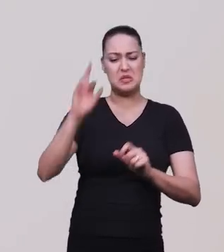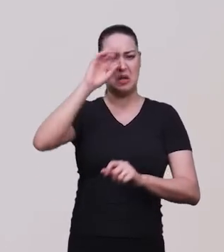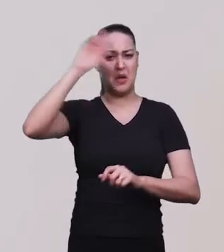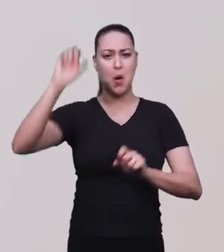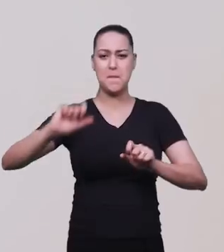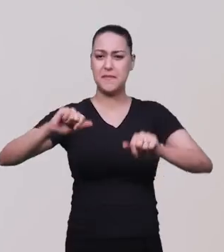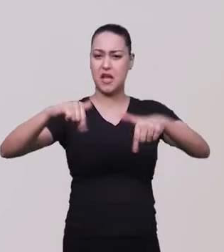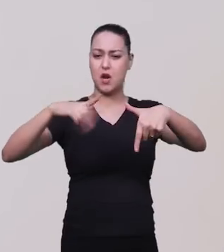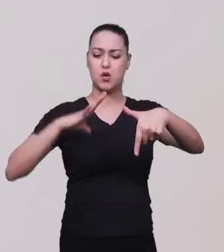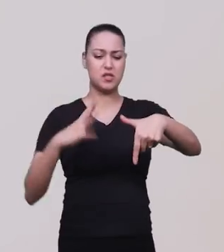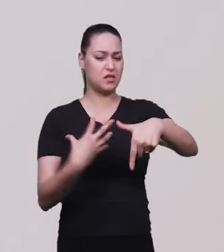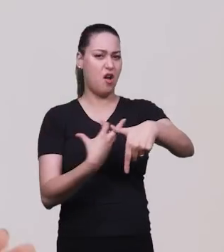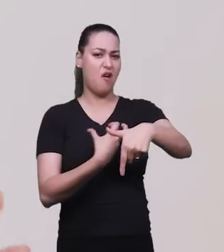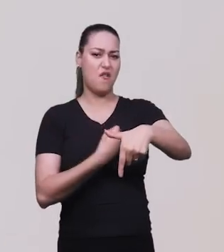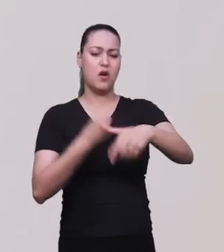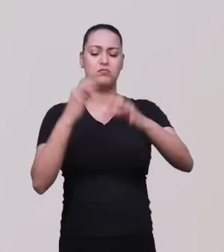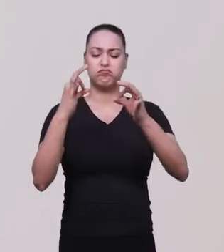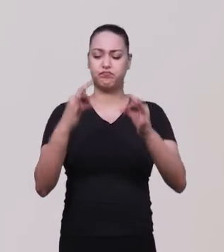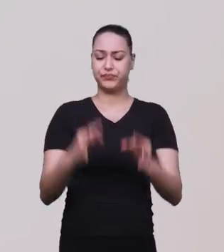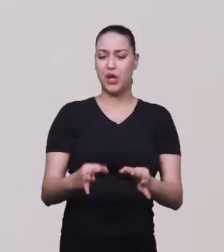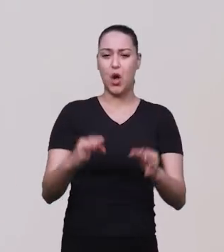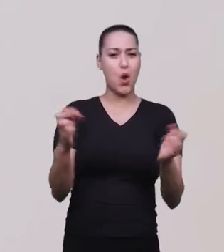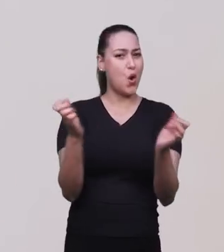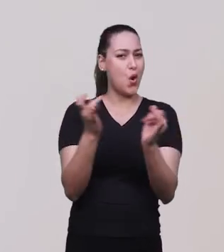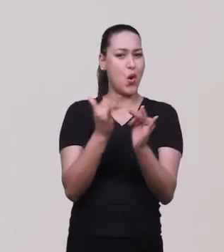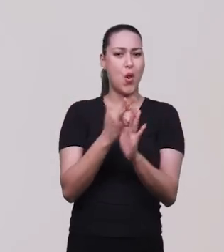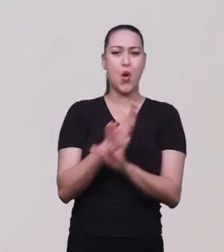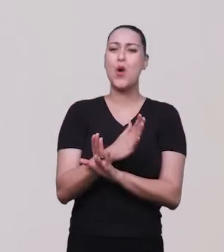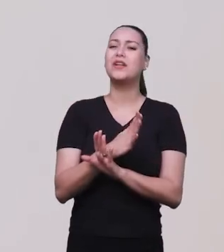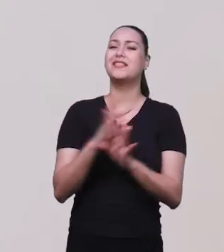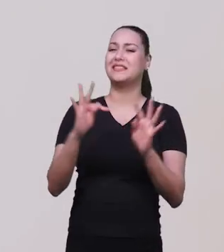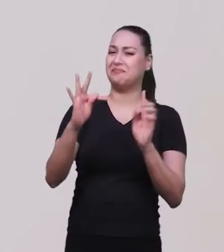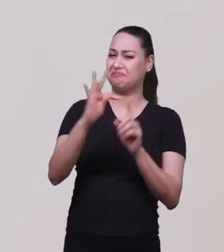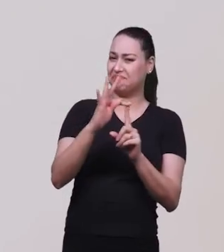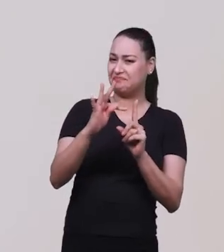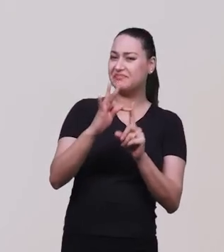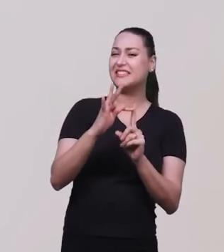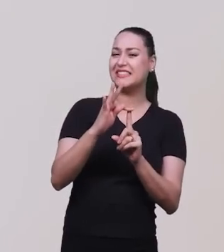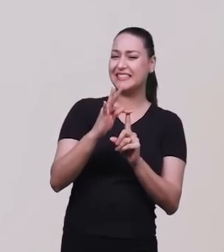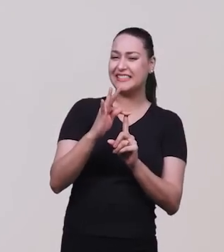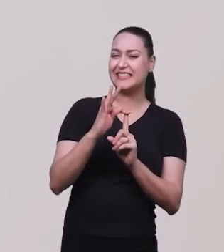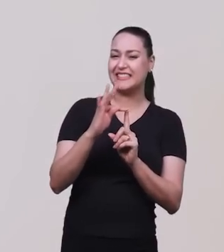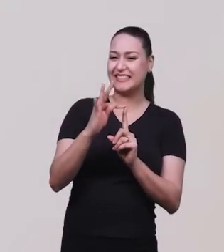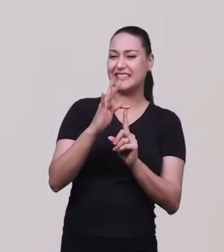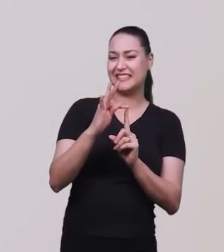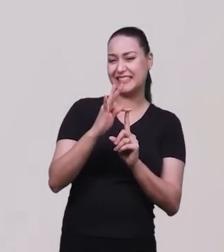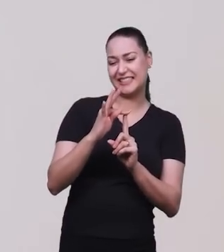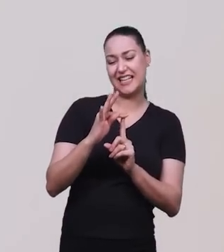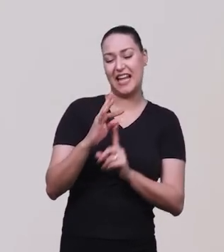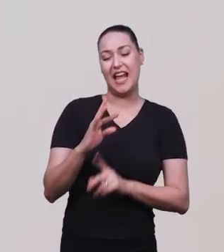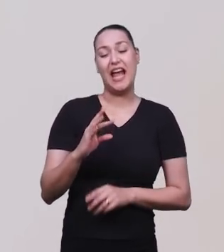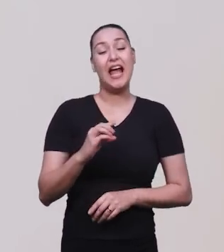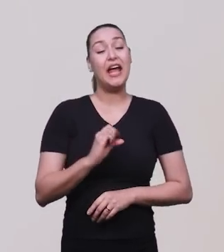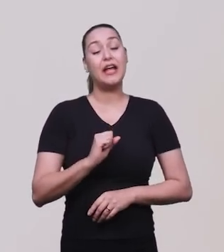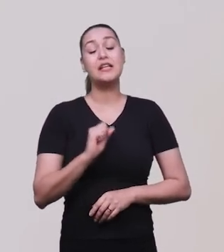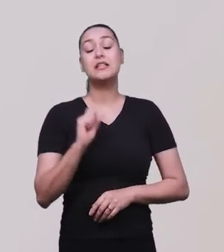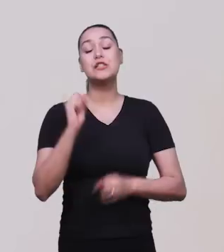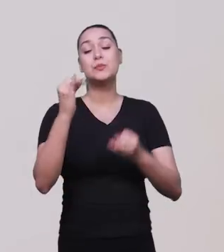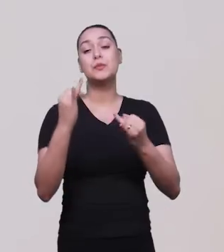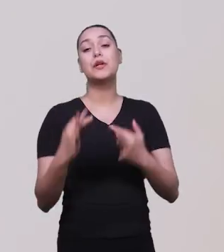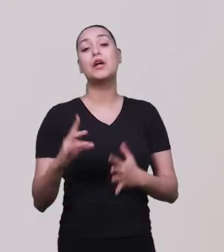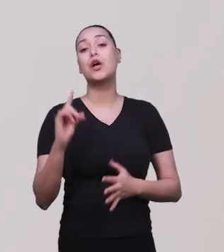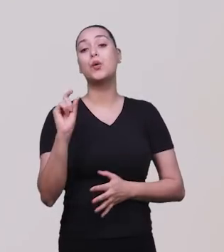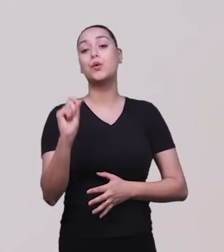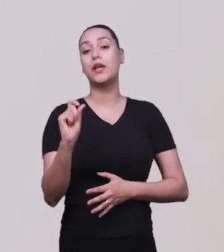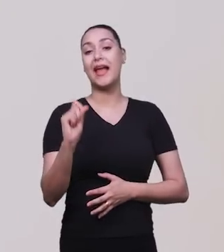salvou, definiu. Foi glorioso na região norte. E lá em Tocantins não foi diferente. E quem vai contar tudo pra gente